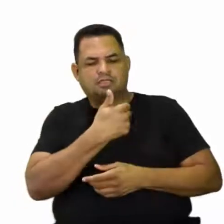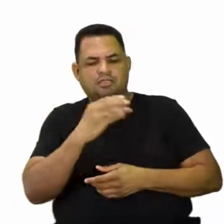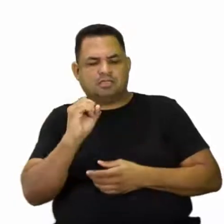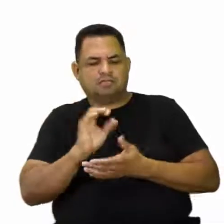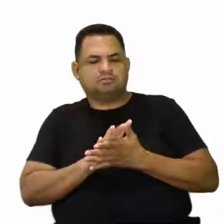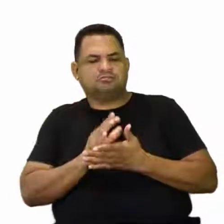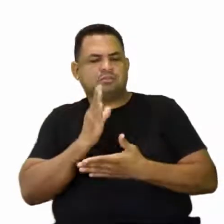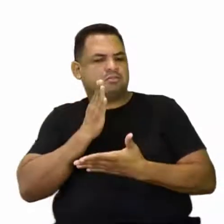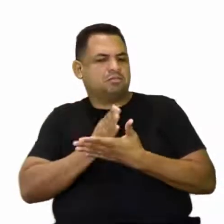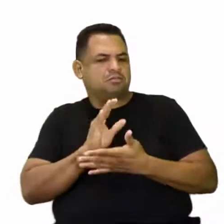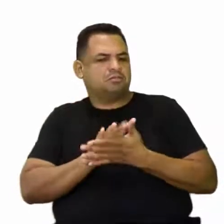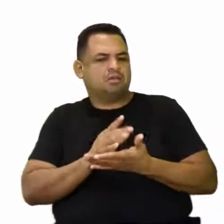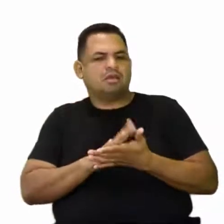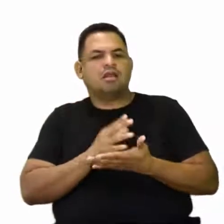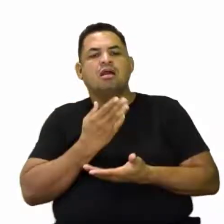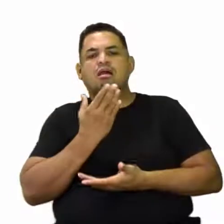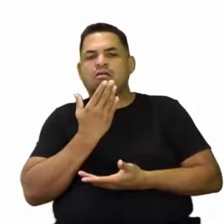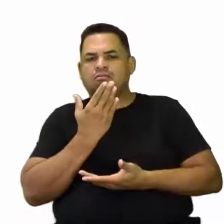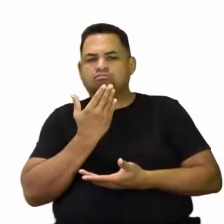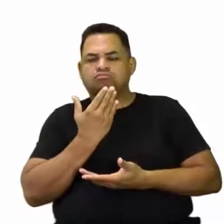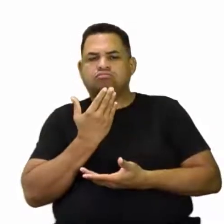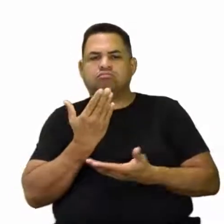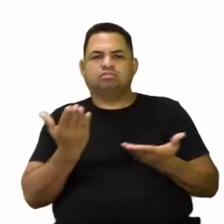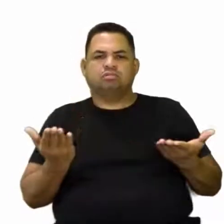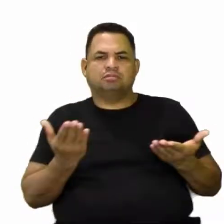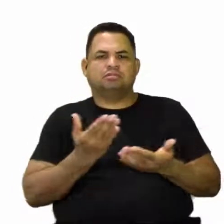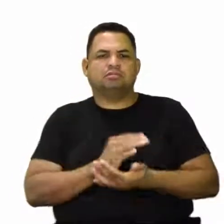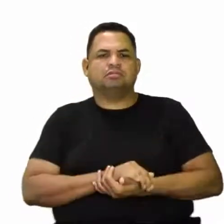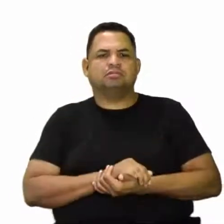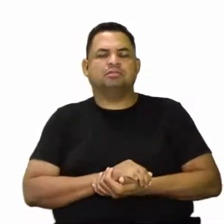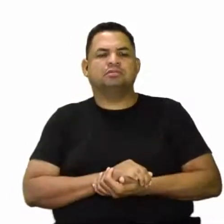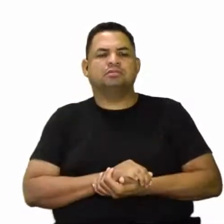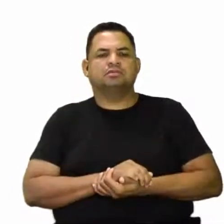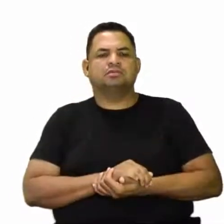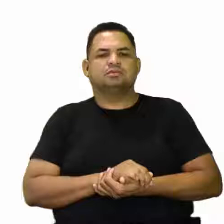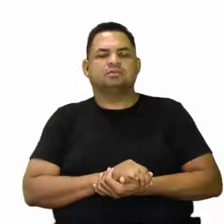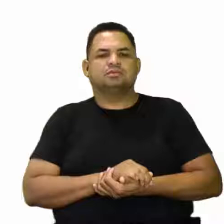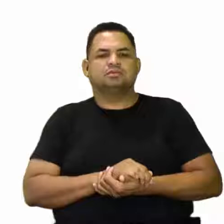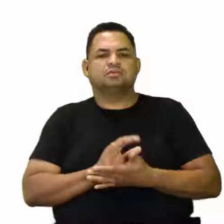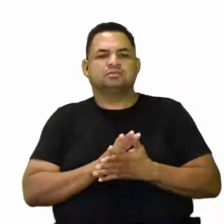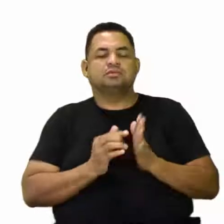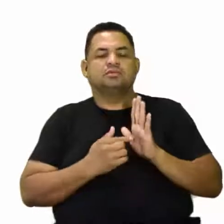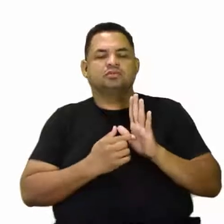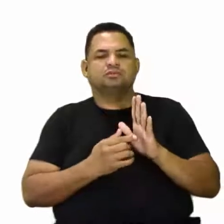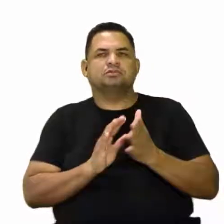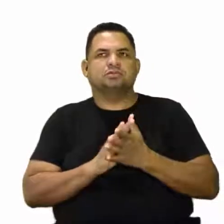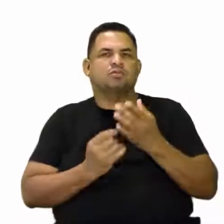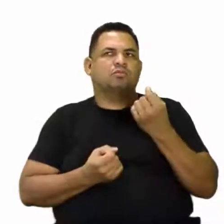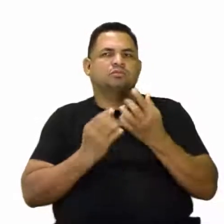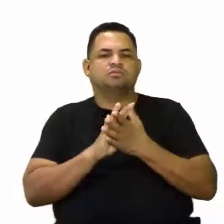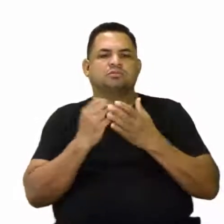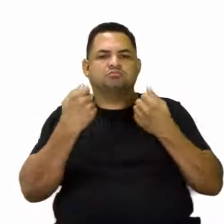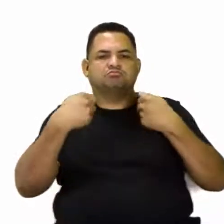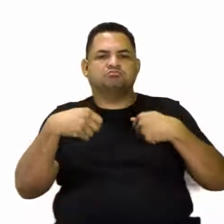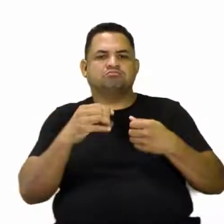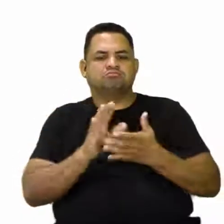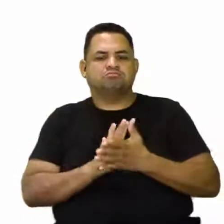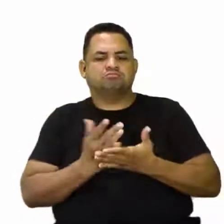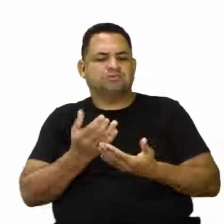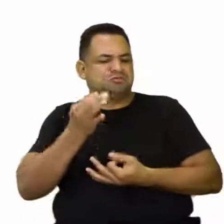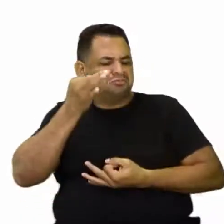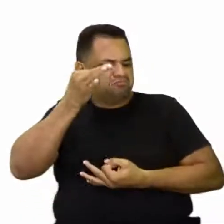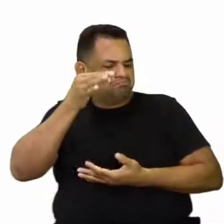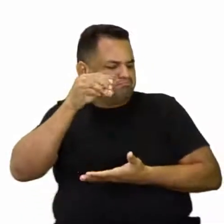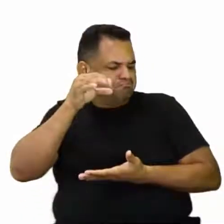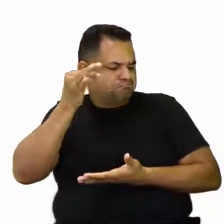para o jantar? Lembrem-se que ele indica ali algumas possibilidades, tá? Não são